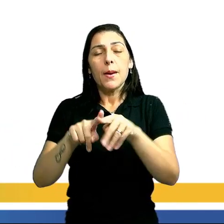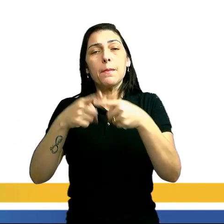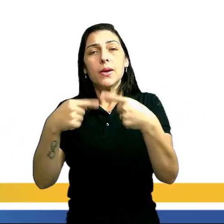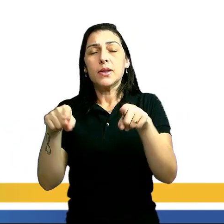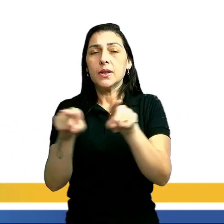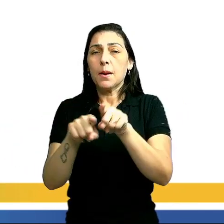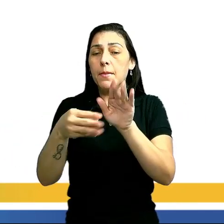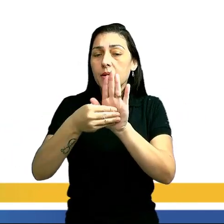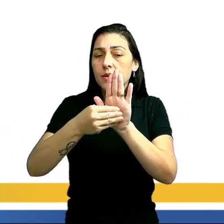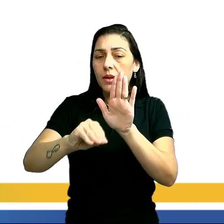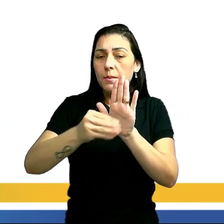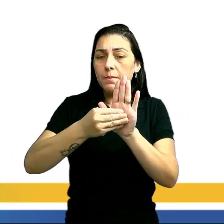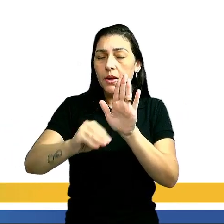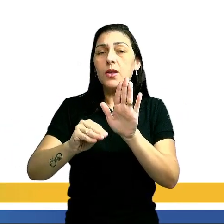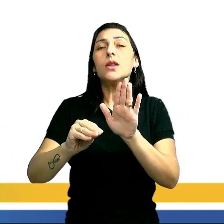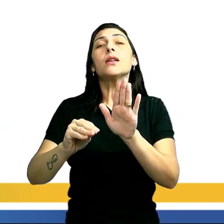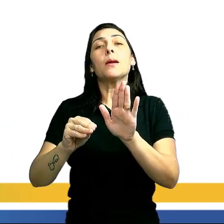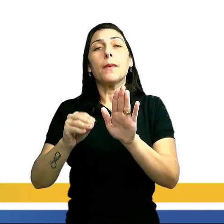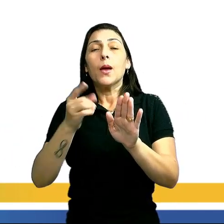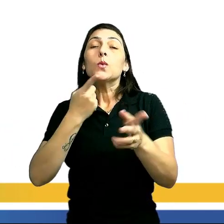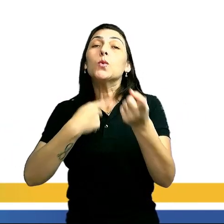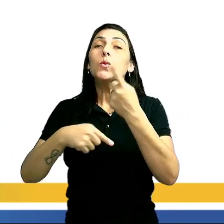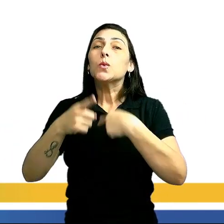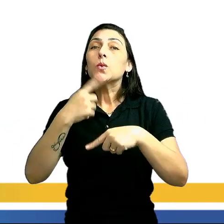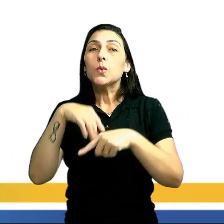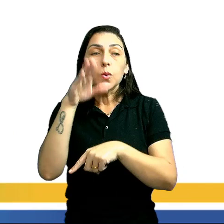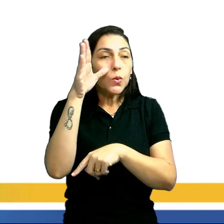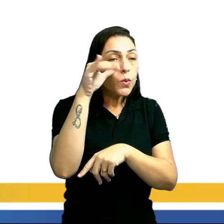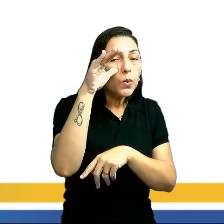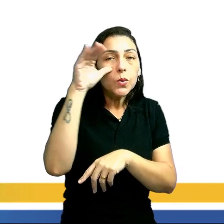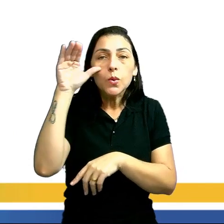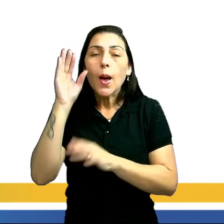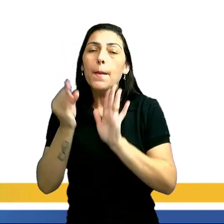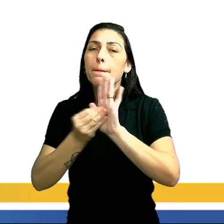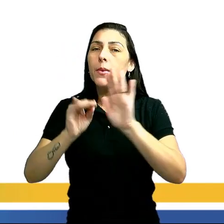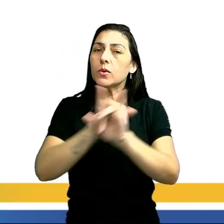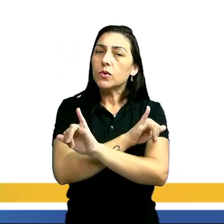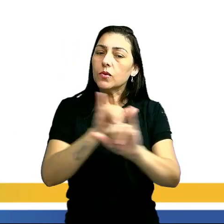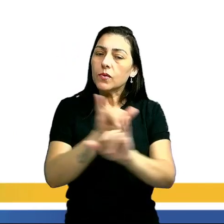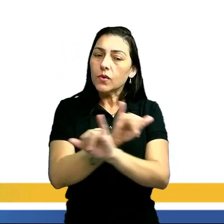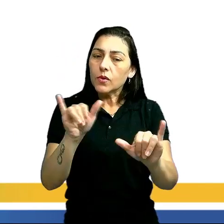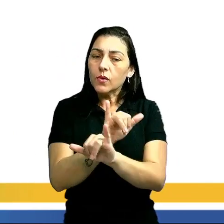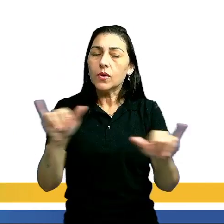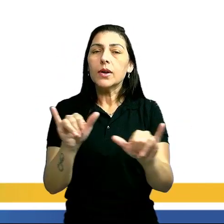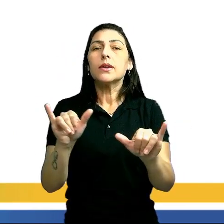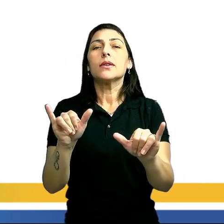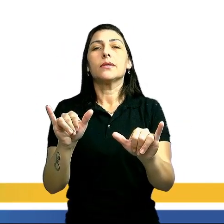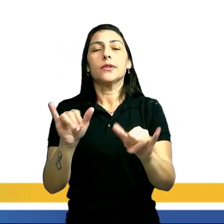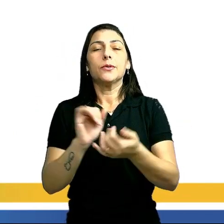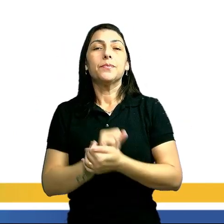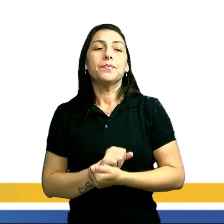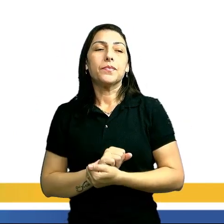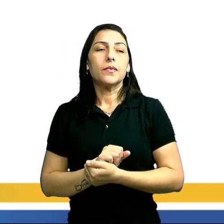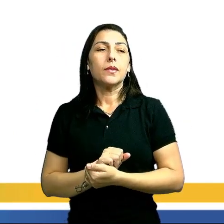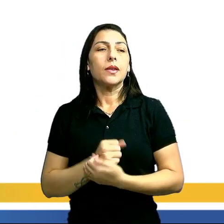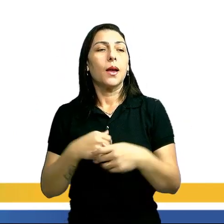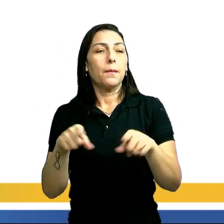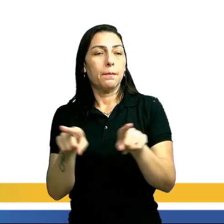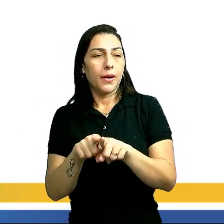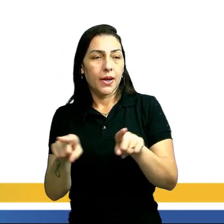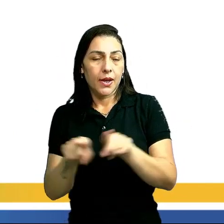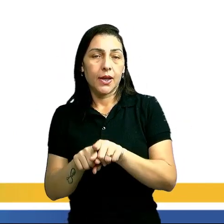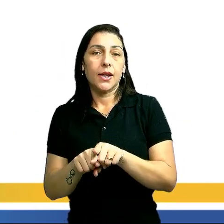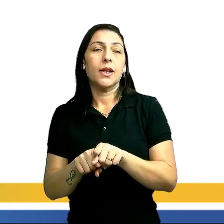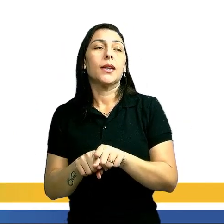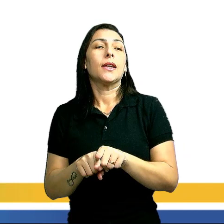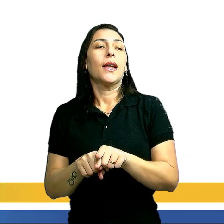falando da mídia também e dos interesses pelos quais a mídia divulga uma coisa e não divulga outra. Outra coisa também